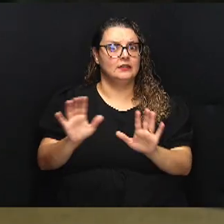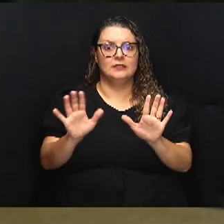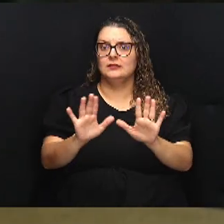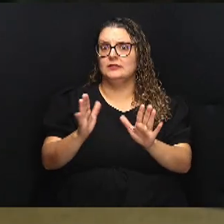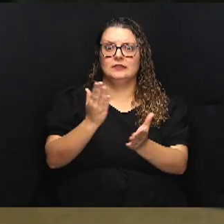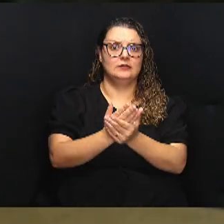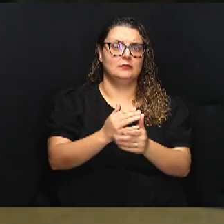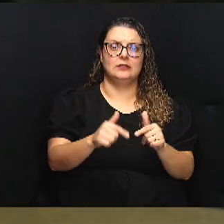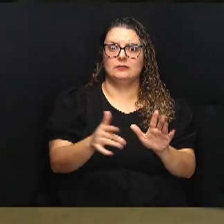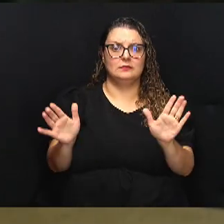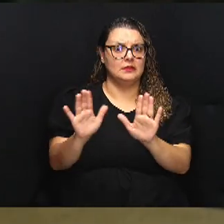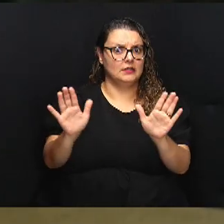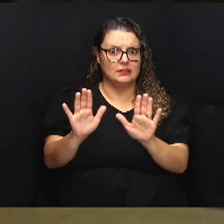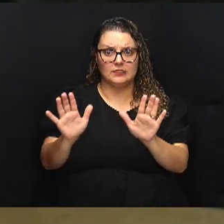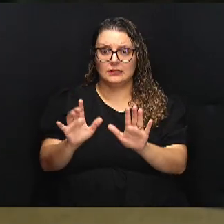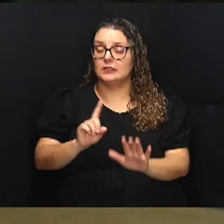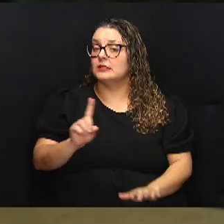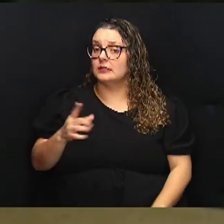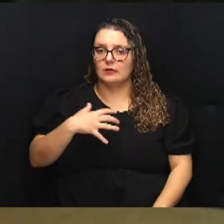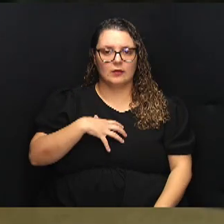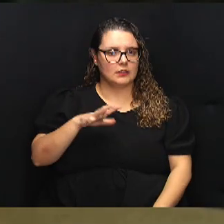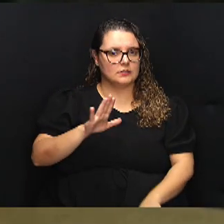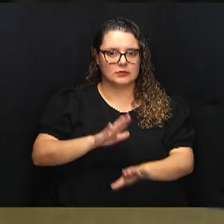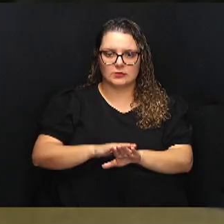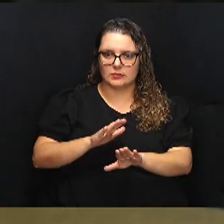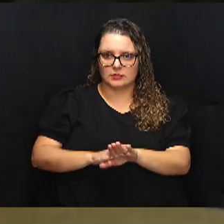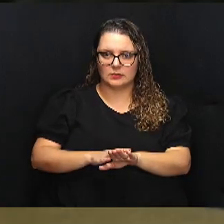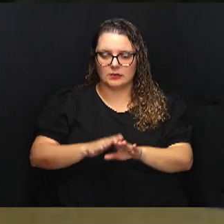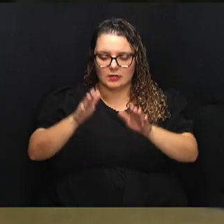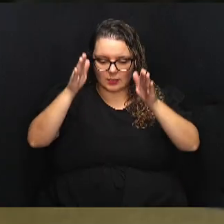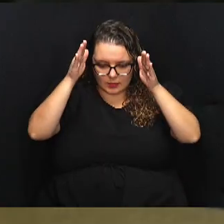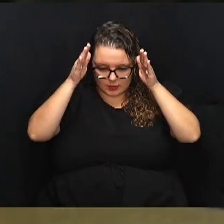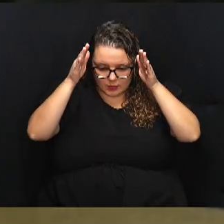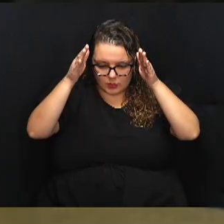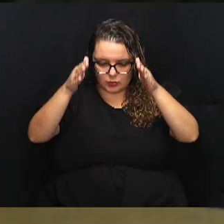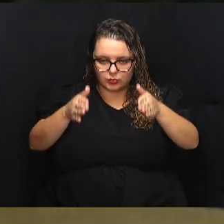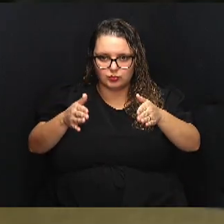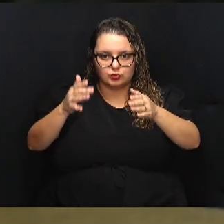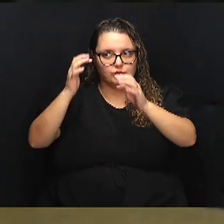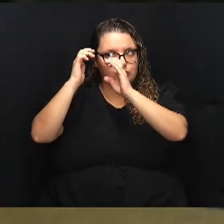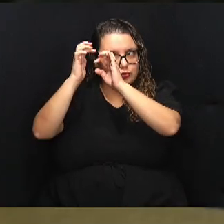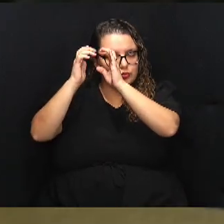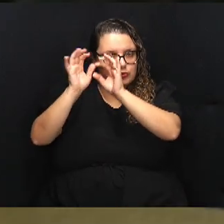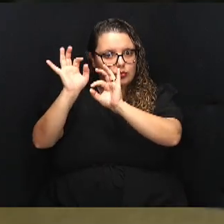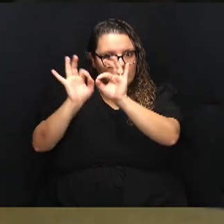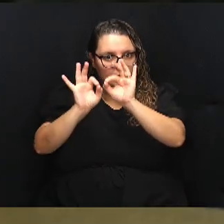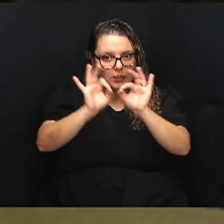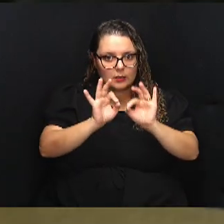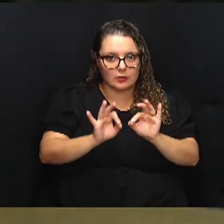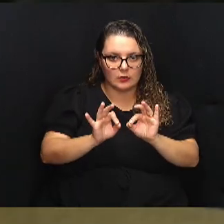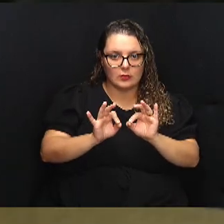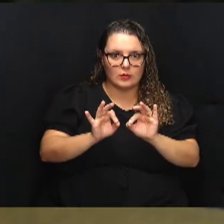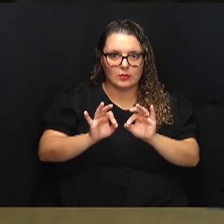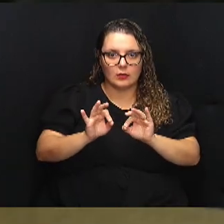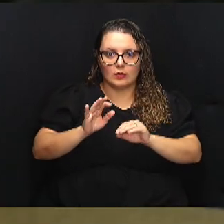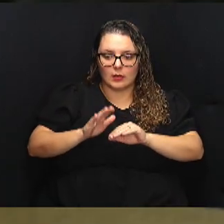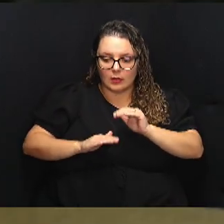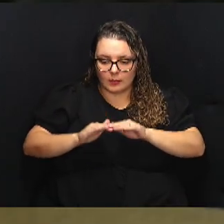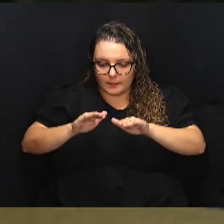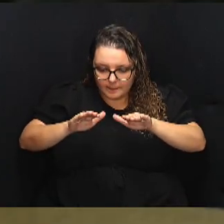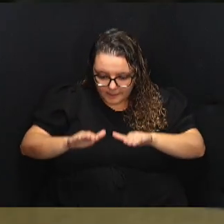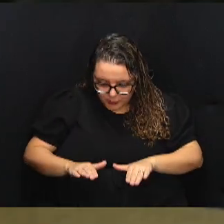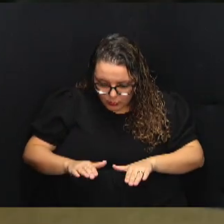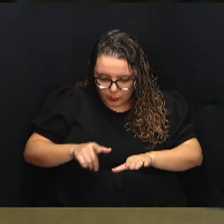trabalho, não. Não. Não é assim que funciona. Precisa ter, ó, cabecinha, né? Bem direcionada, pezinhos no chão,